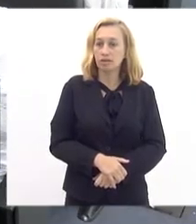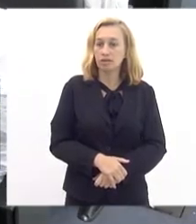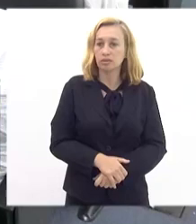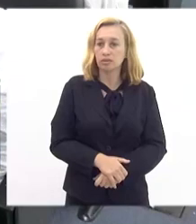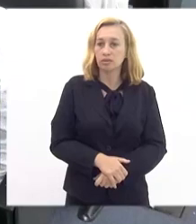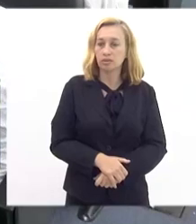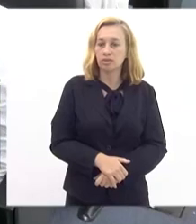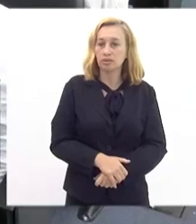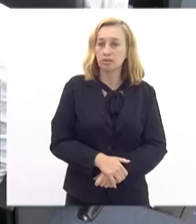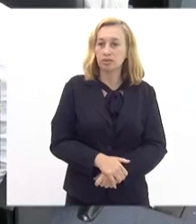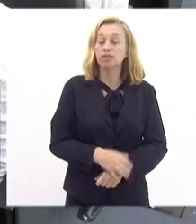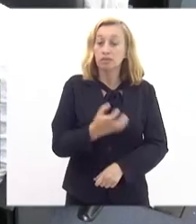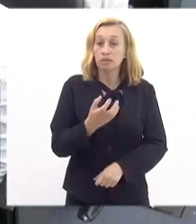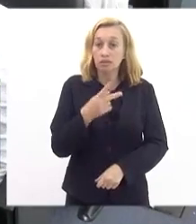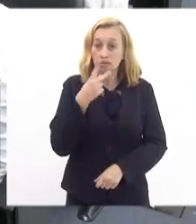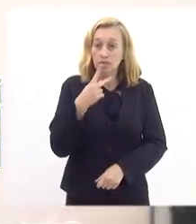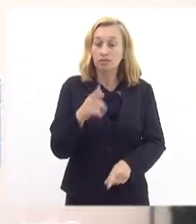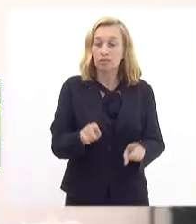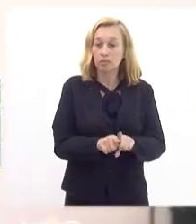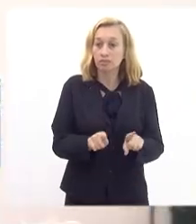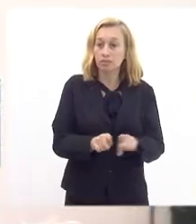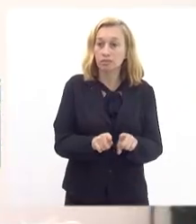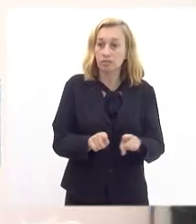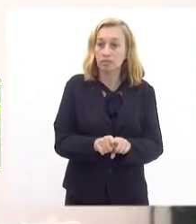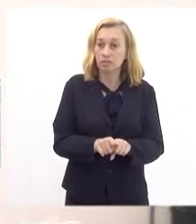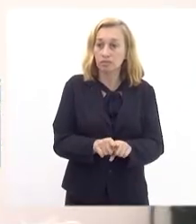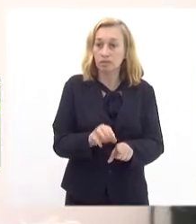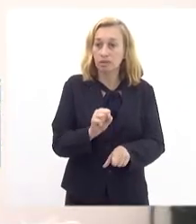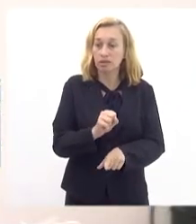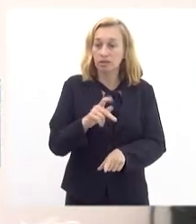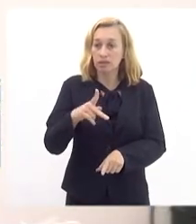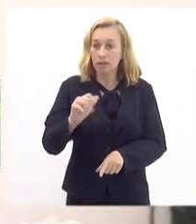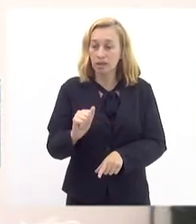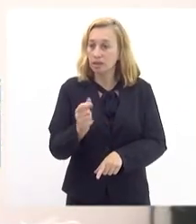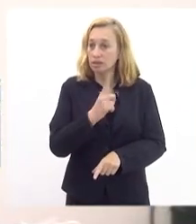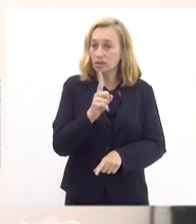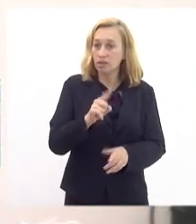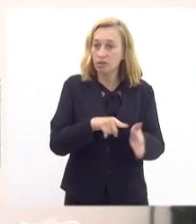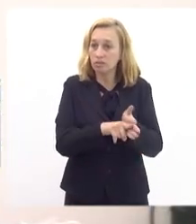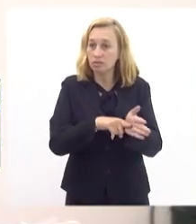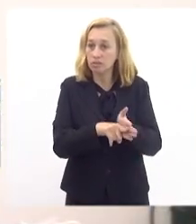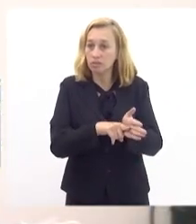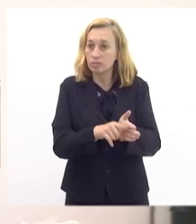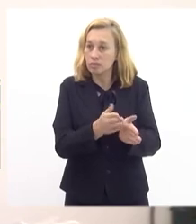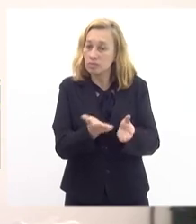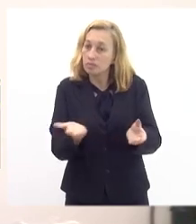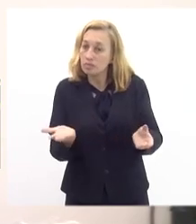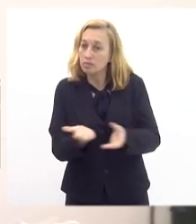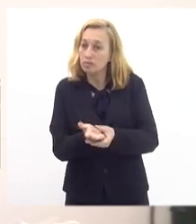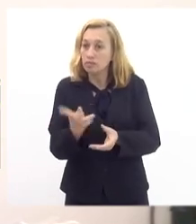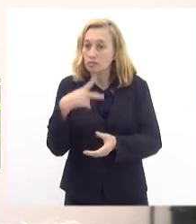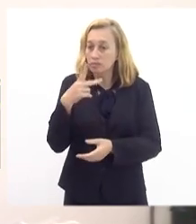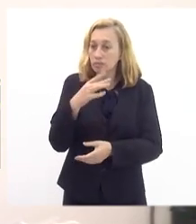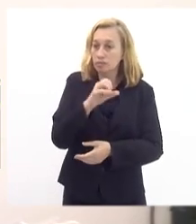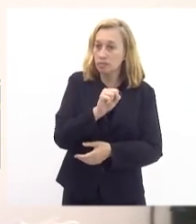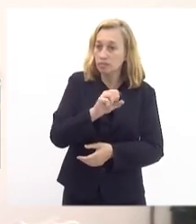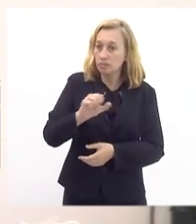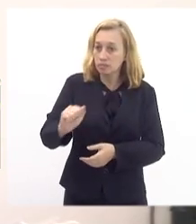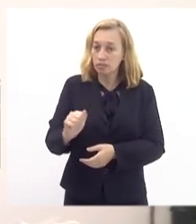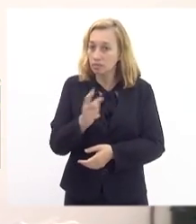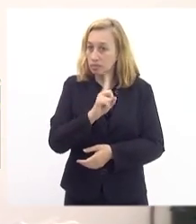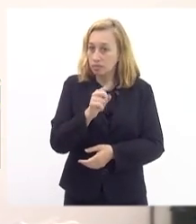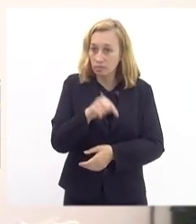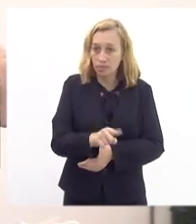e eu quero quero dizer aqui também que a seca ainda não analisou esse processo foi falado de seca aqui